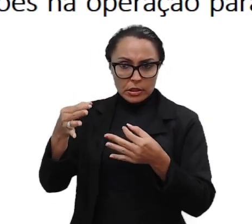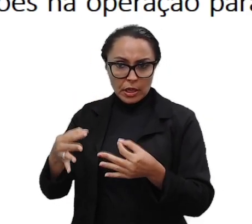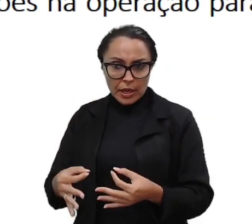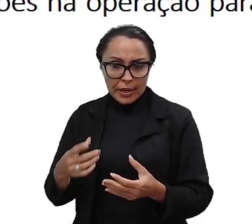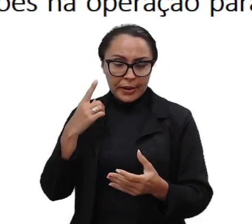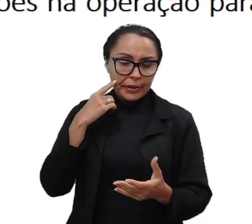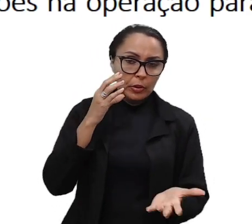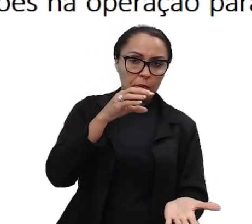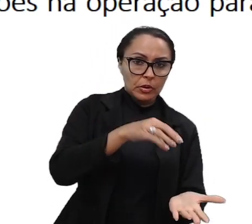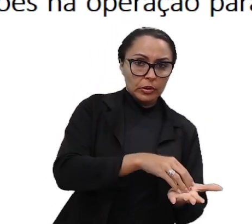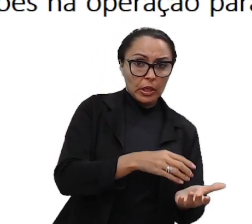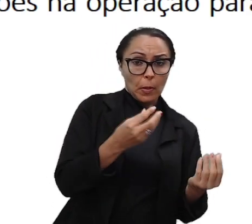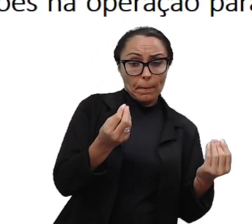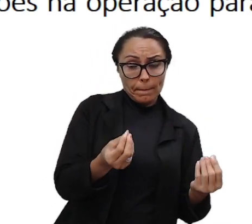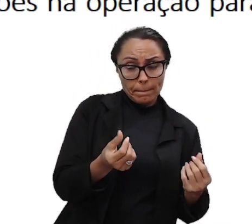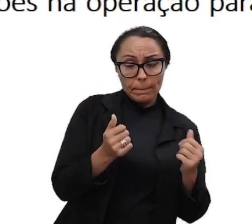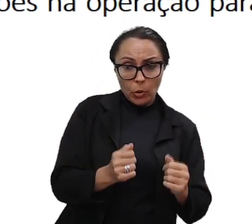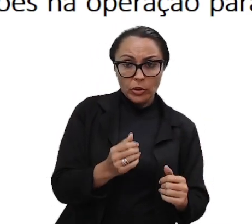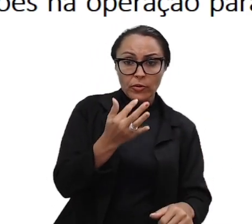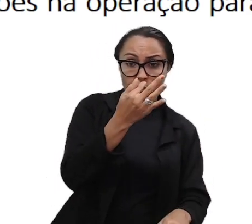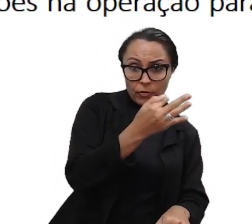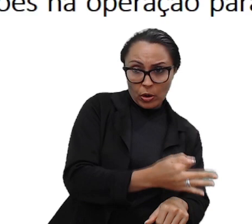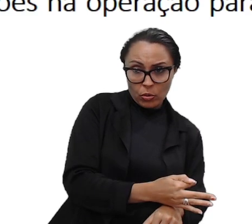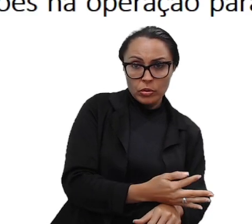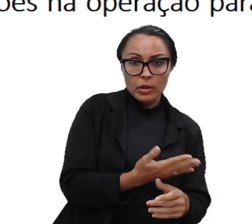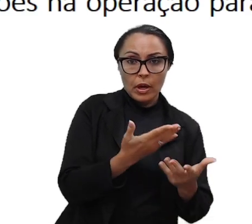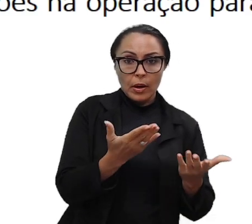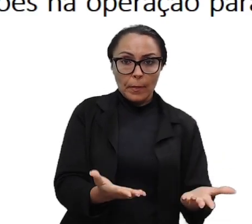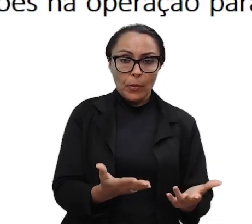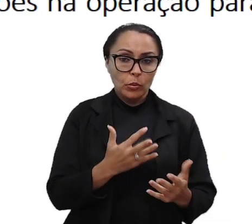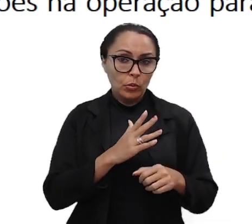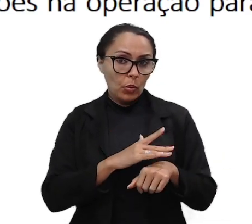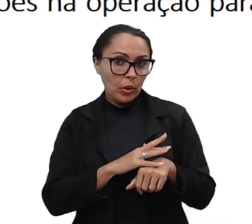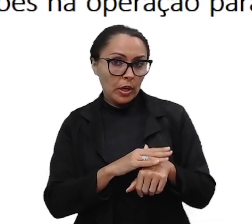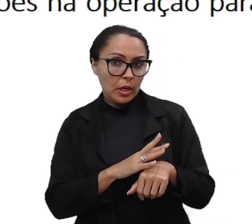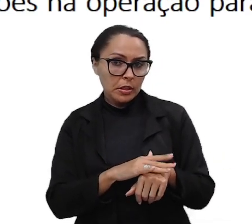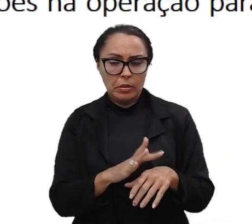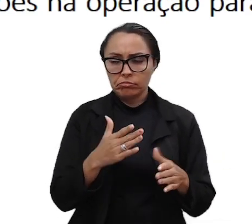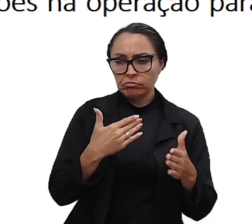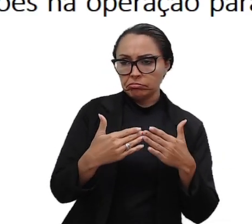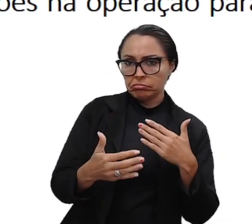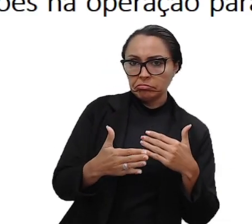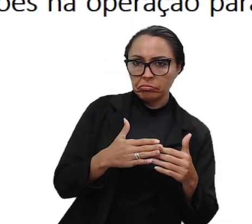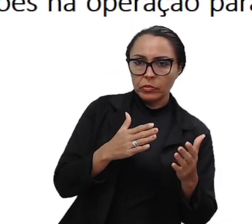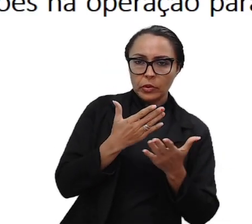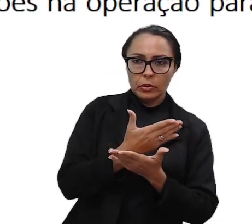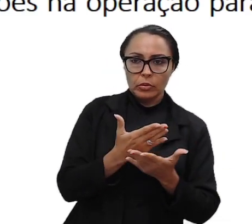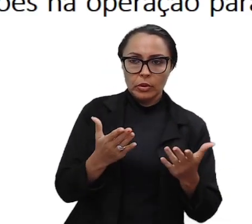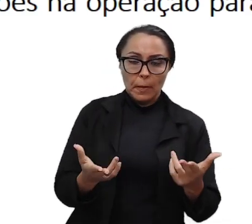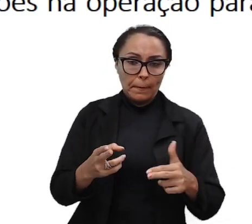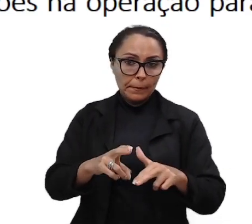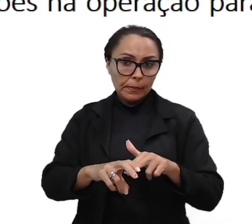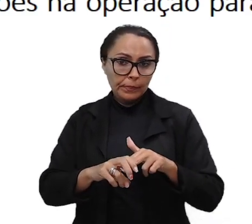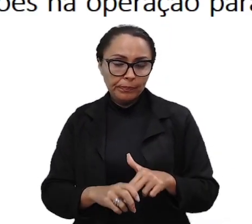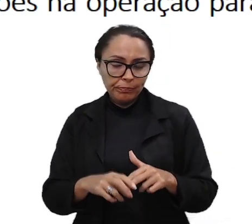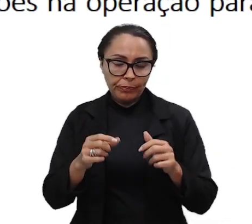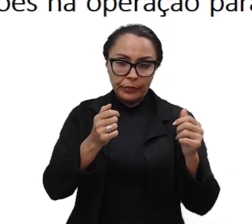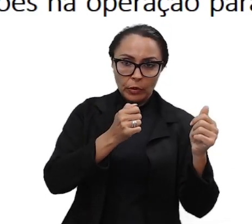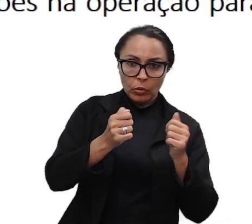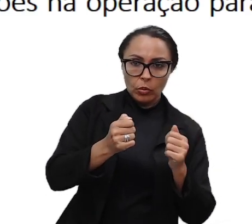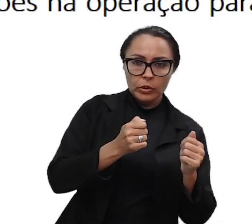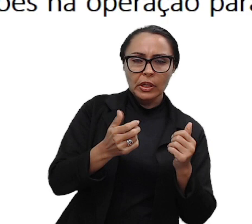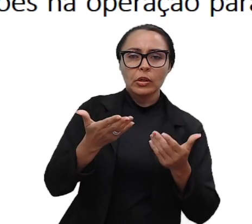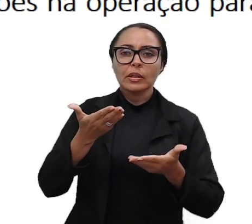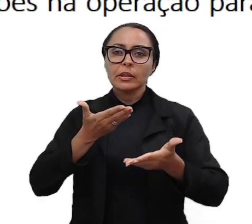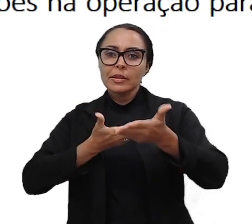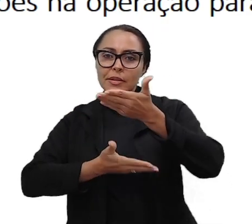funcionários podem faltar por doença ou por outro motivo qualquer. O controle já é o processo de lidar